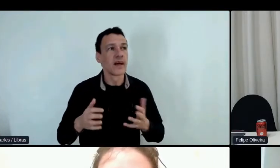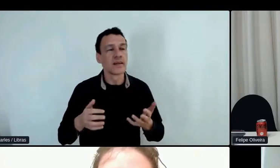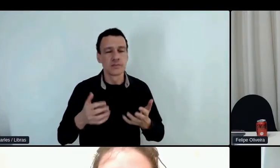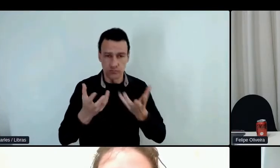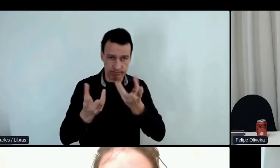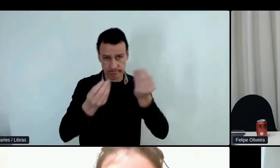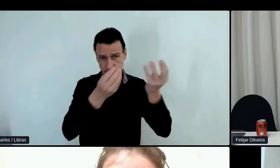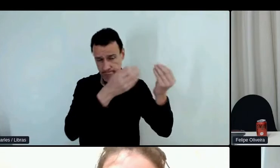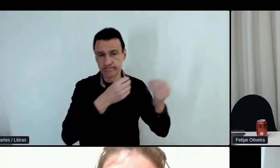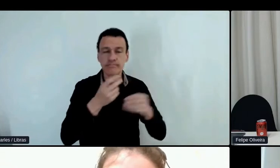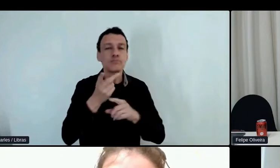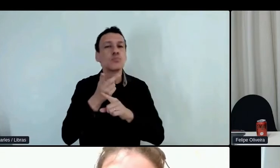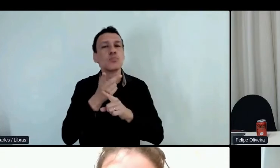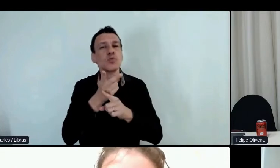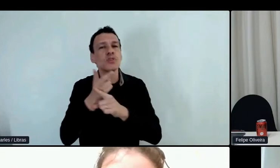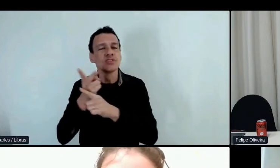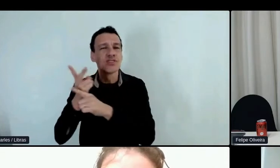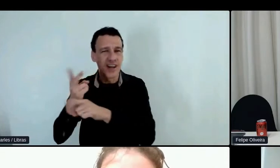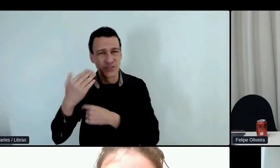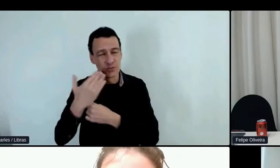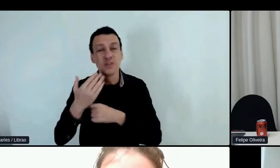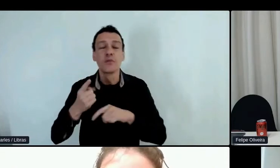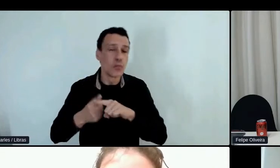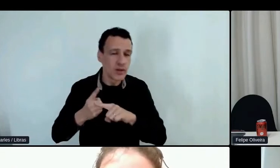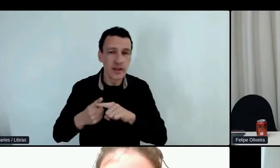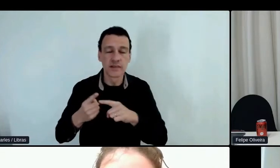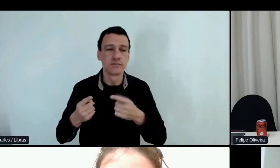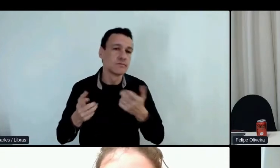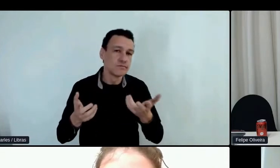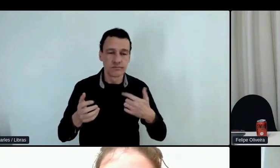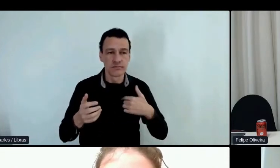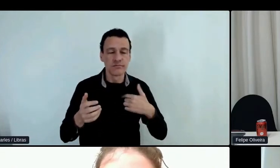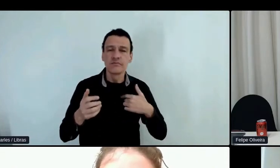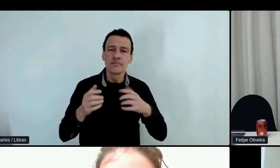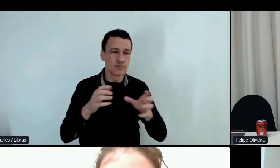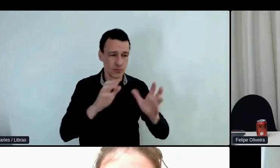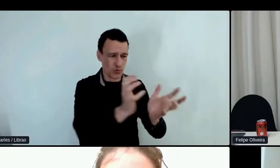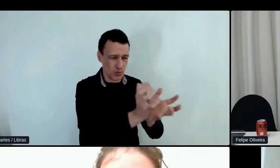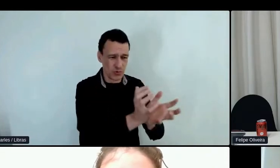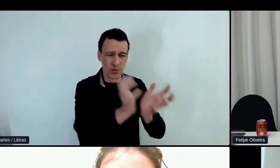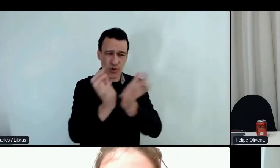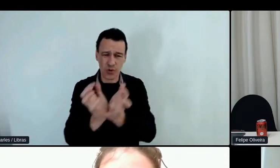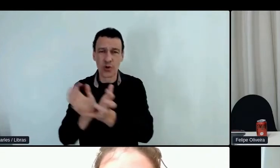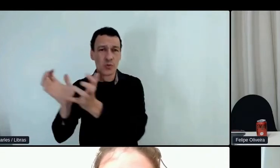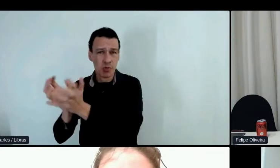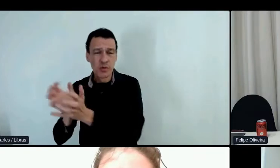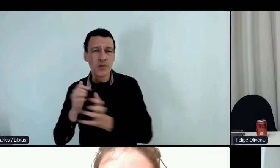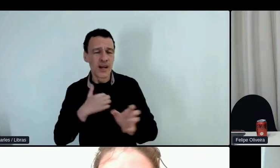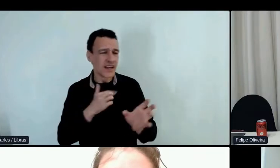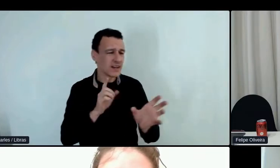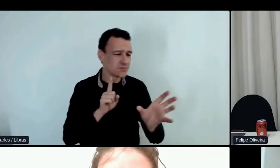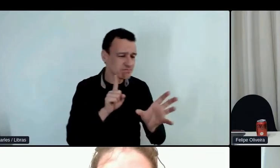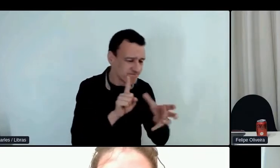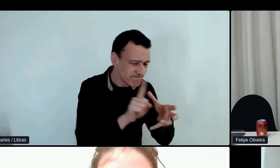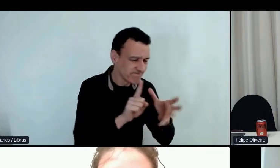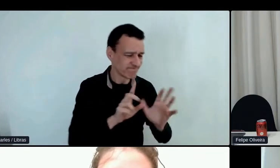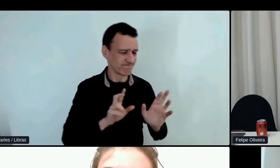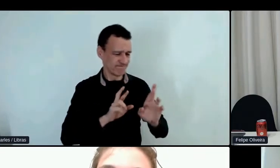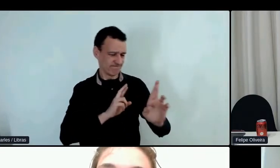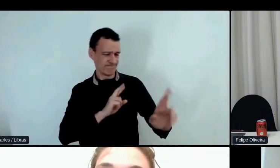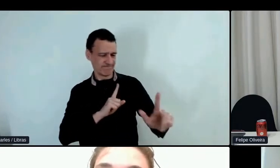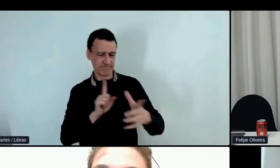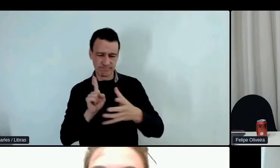precisar de um auxílio para essa descoberta. É muito